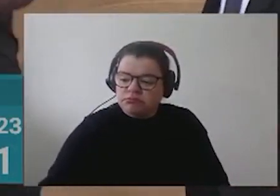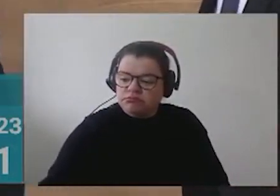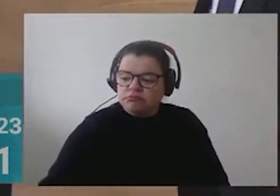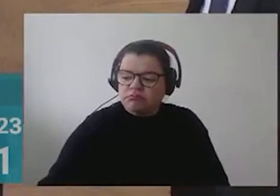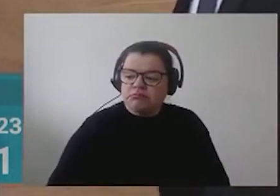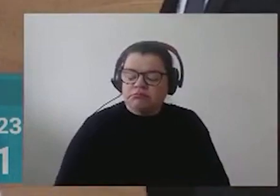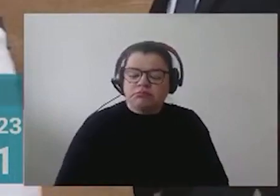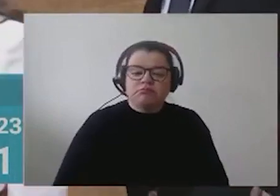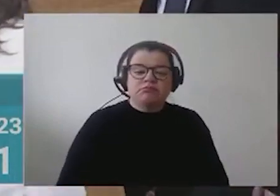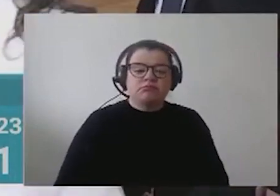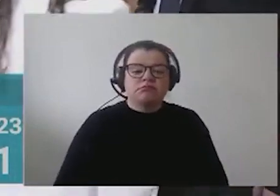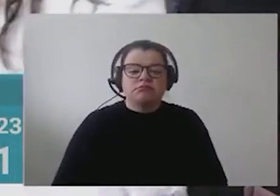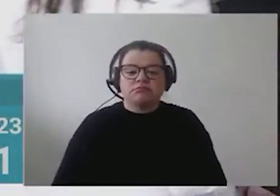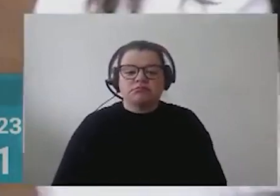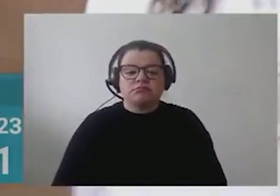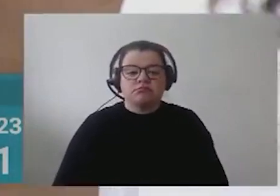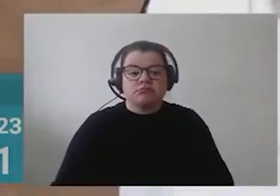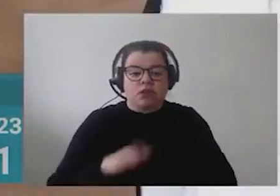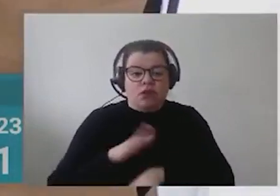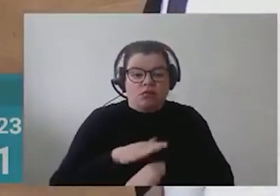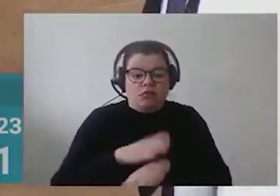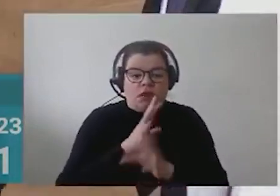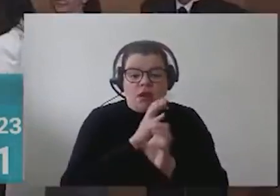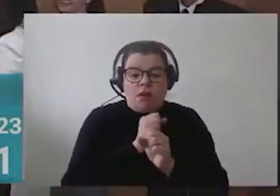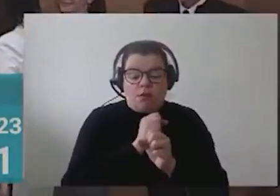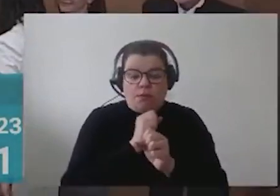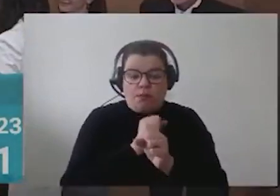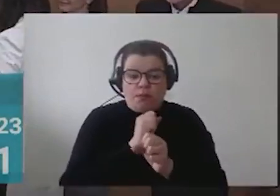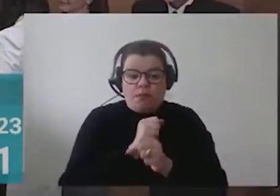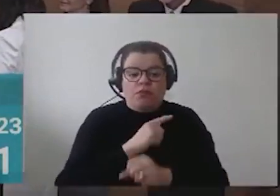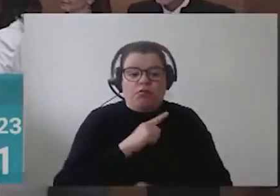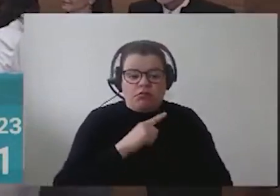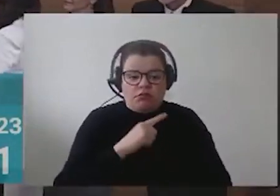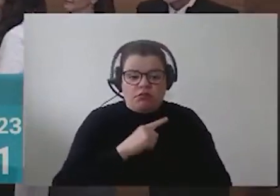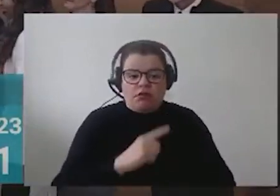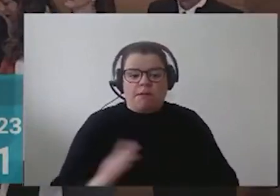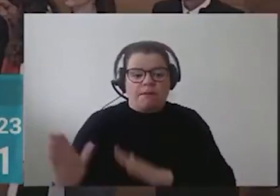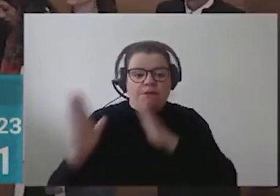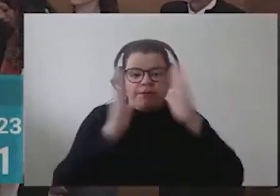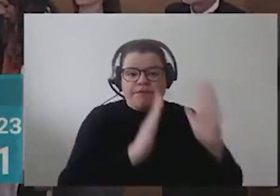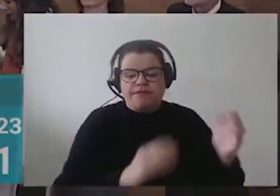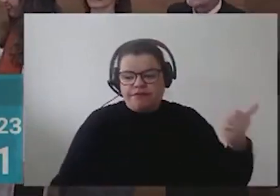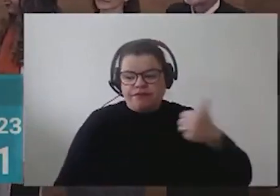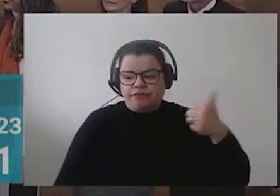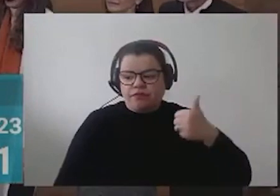Seguimos contando o tempo do vereador Erivelto Oliveira ainda dentro do pequeno expediente.